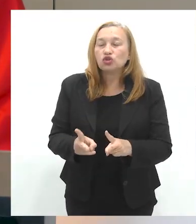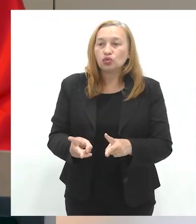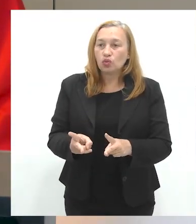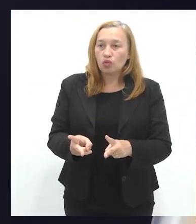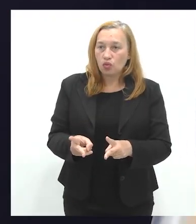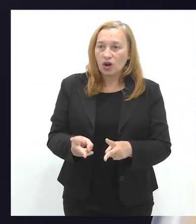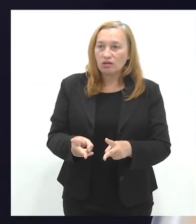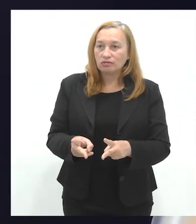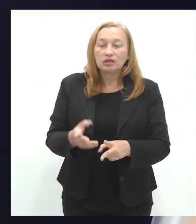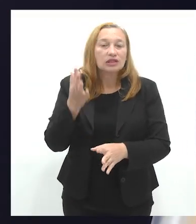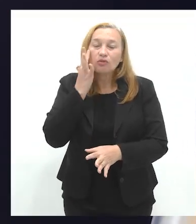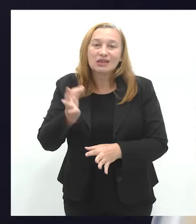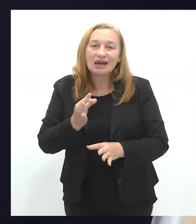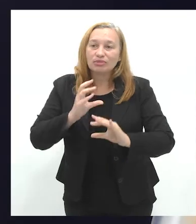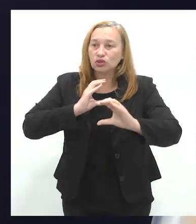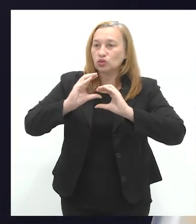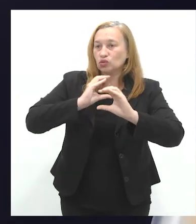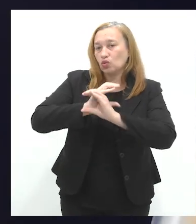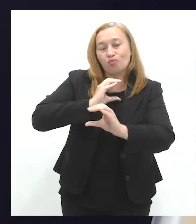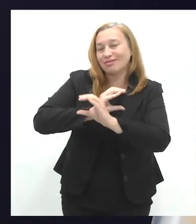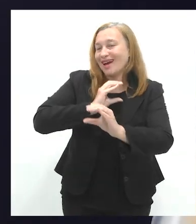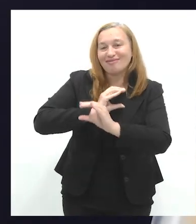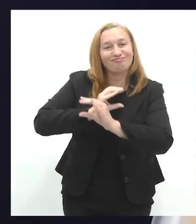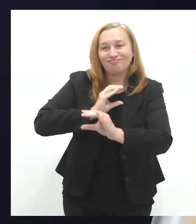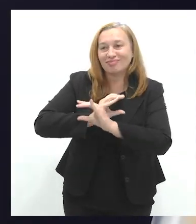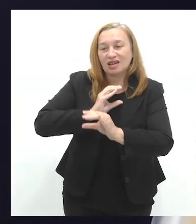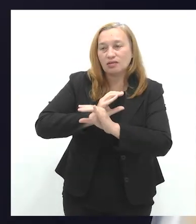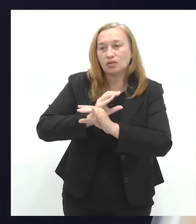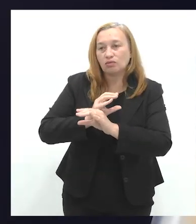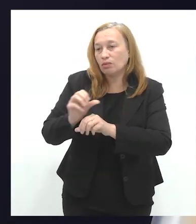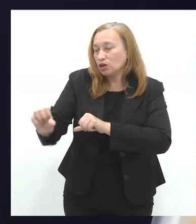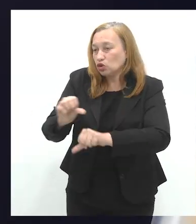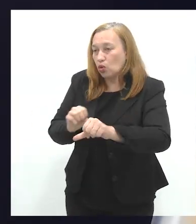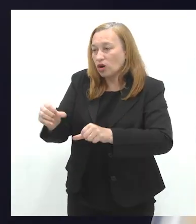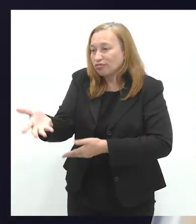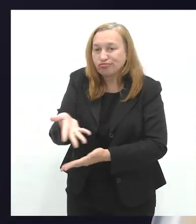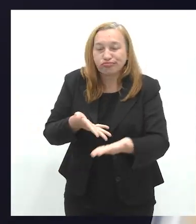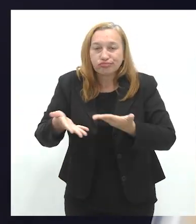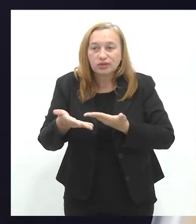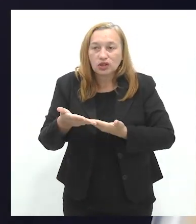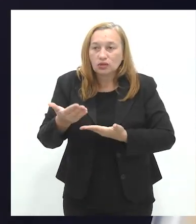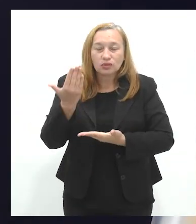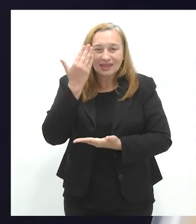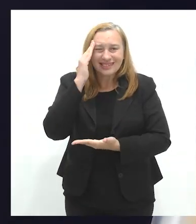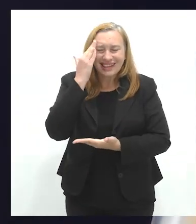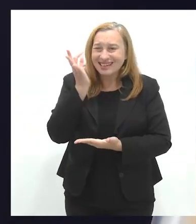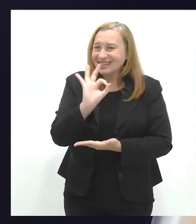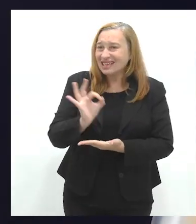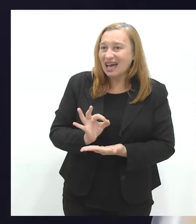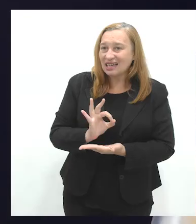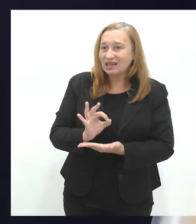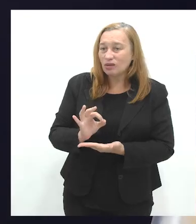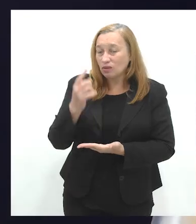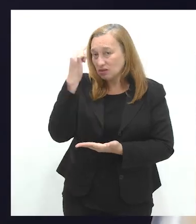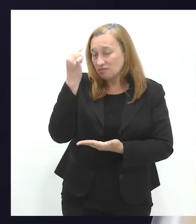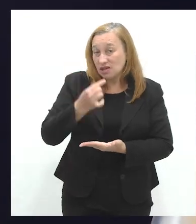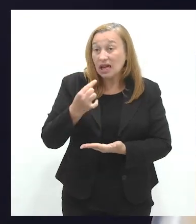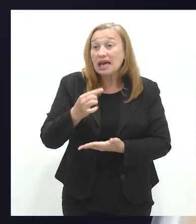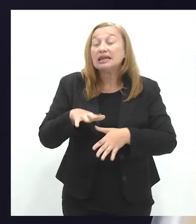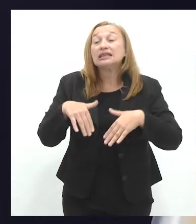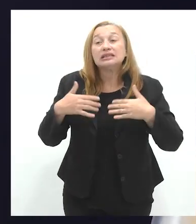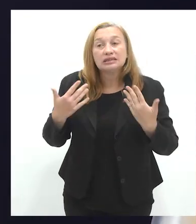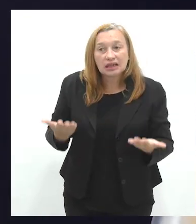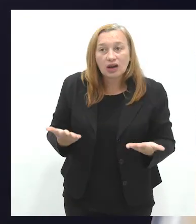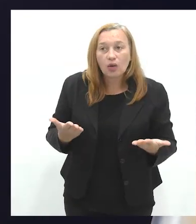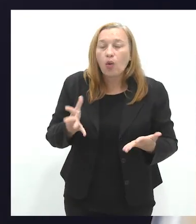desequilíbrio. A criança não sabe se comunicar. Ela não sabe fazer uma troca. Ela não compreende um comando, tá? Hum.